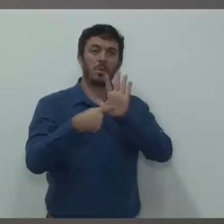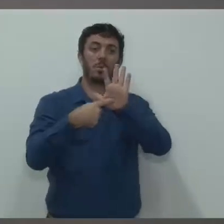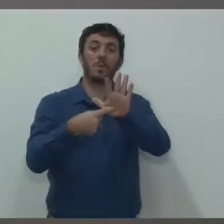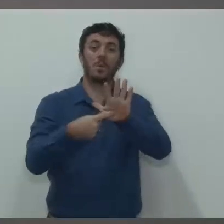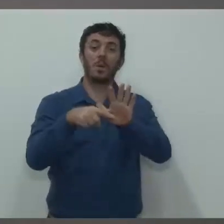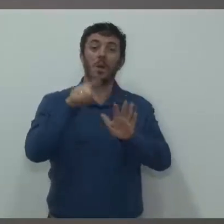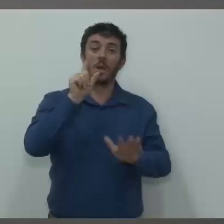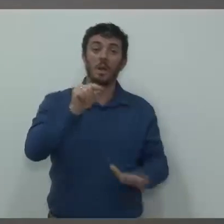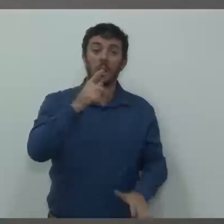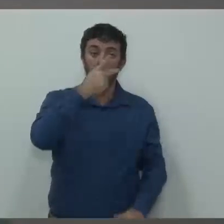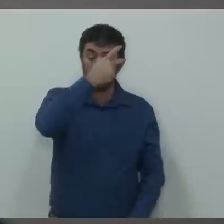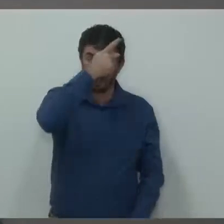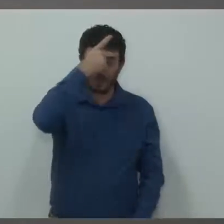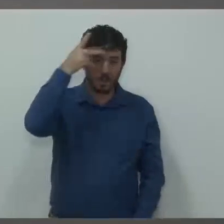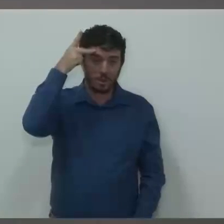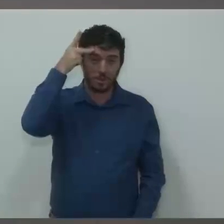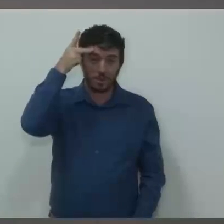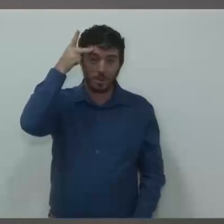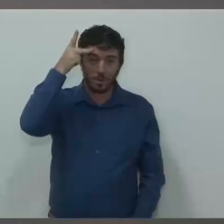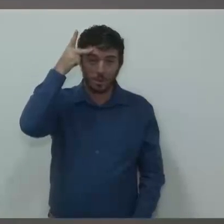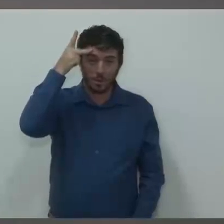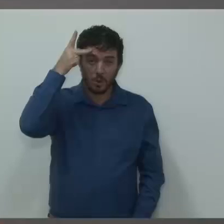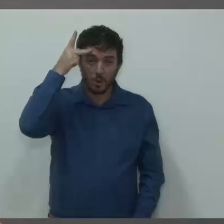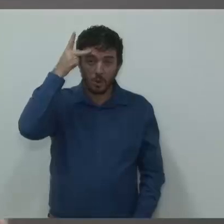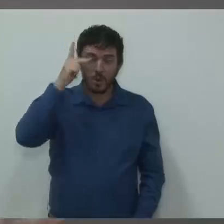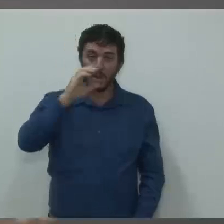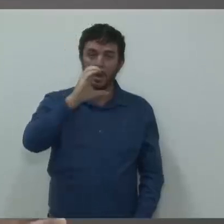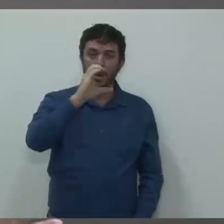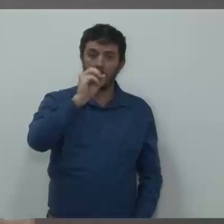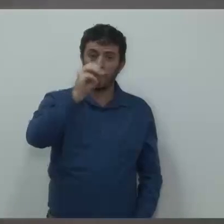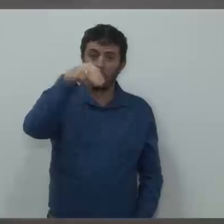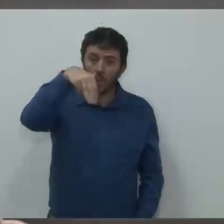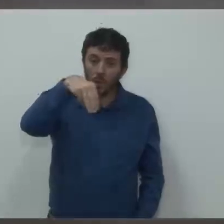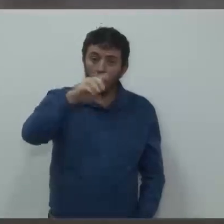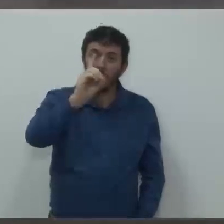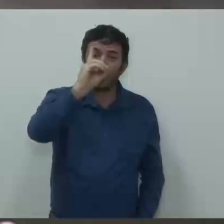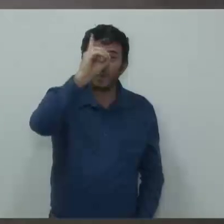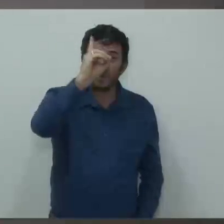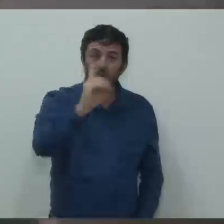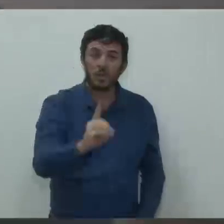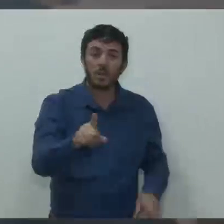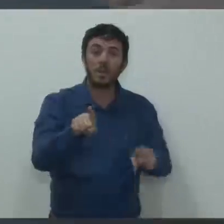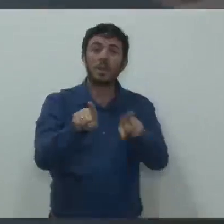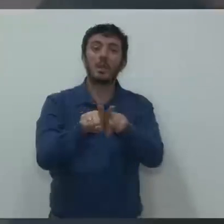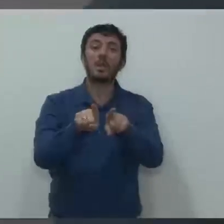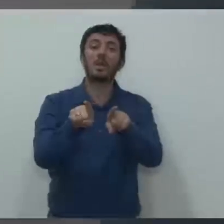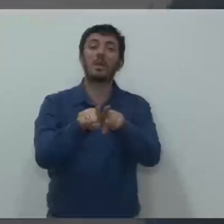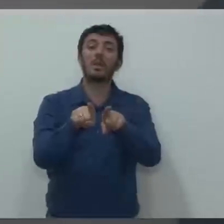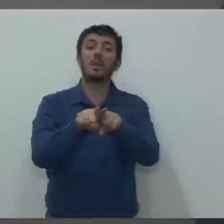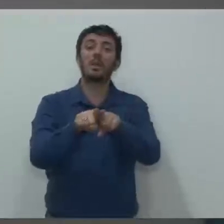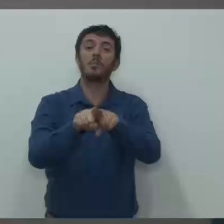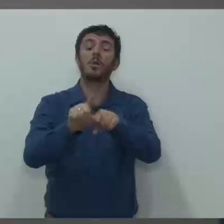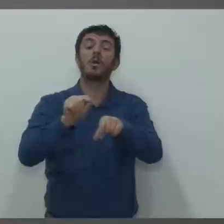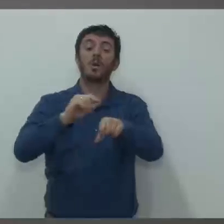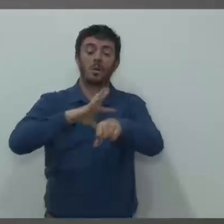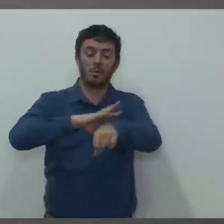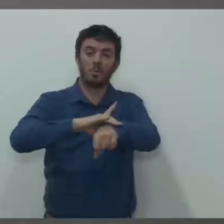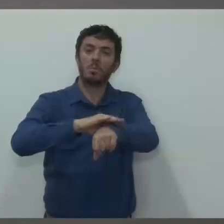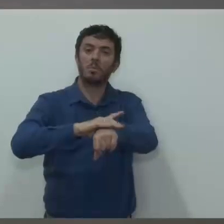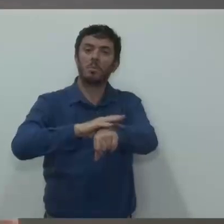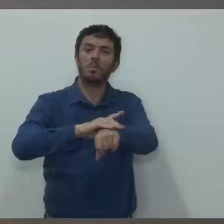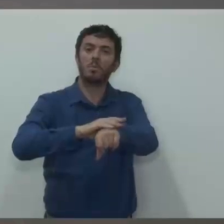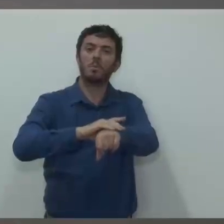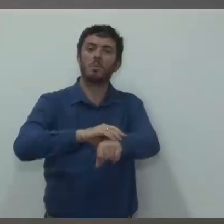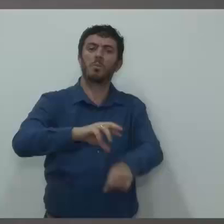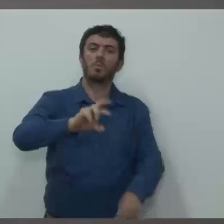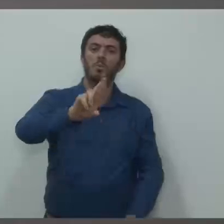com deficiência e doenças raras. Algumas pessoas talvez já tenham ouvido dos ossos de vidro, não é? Uma